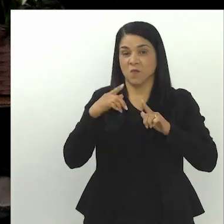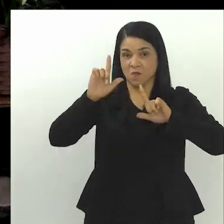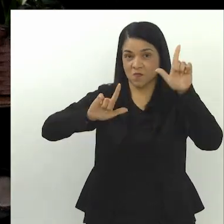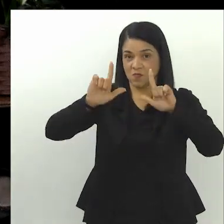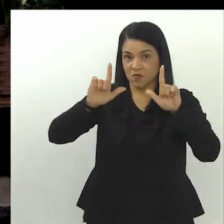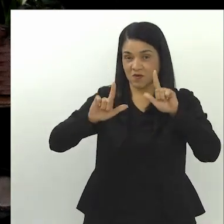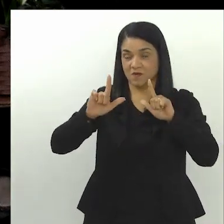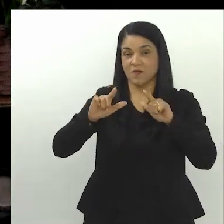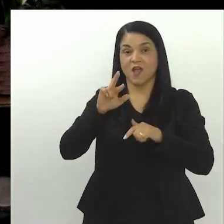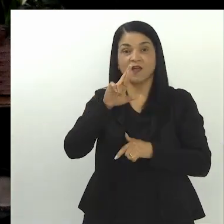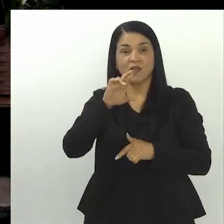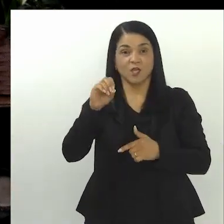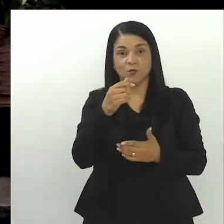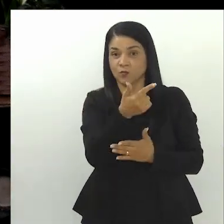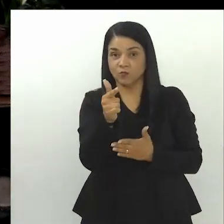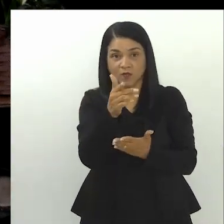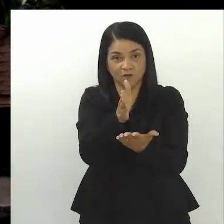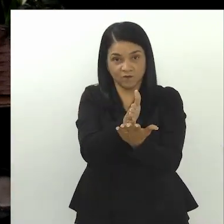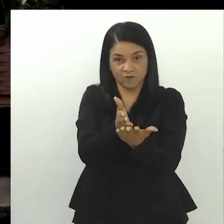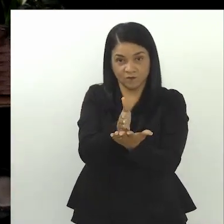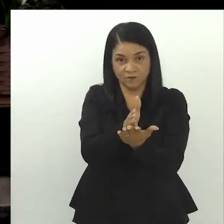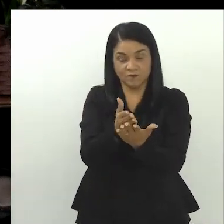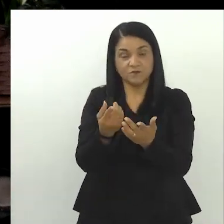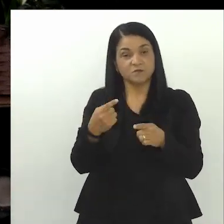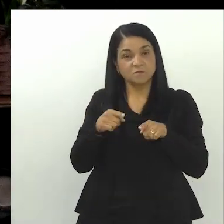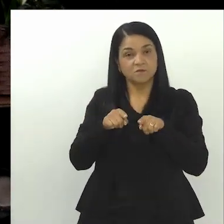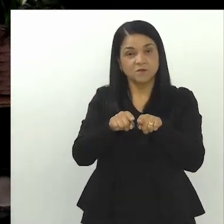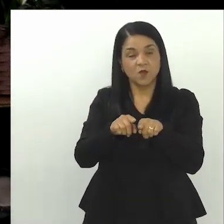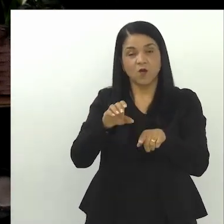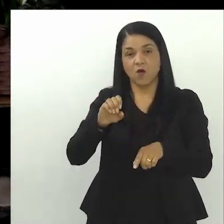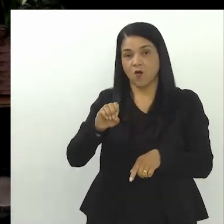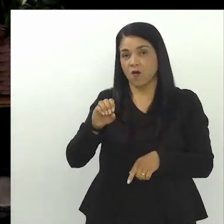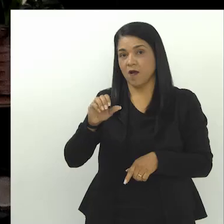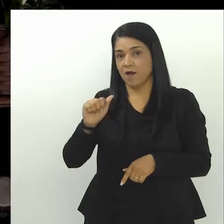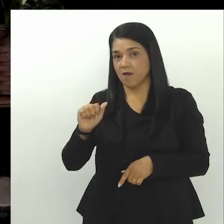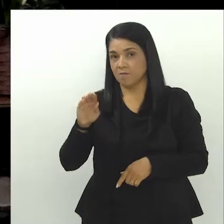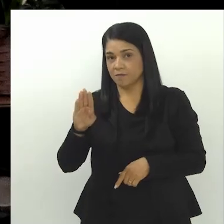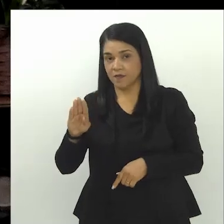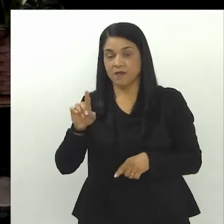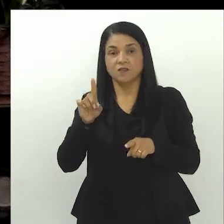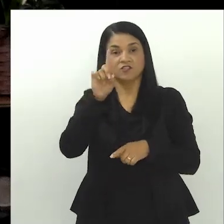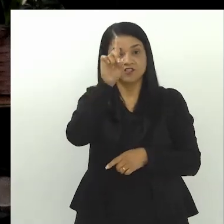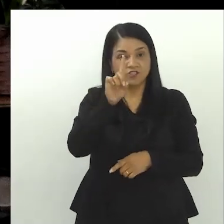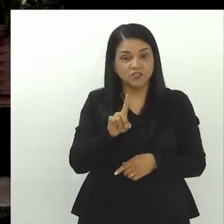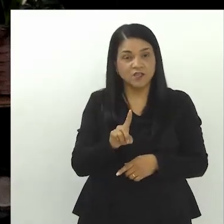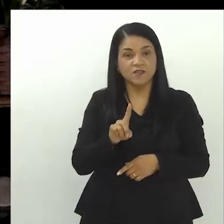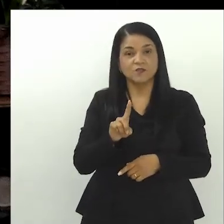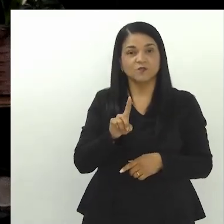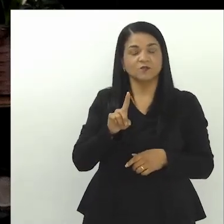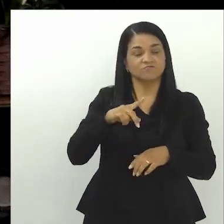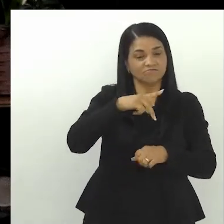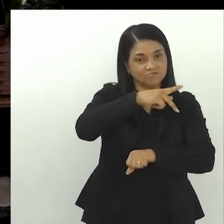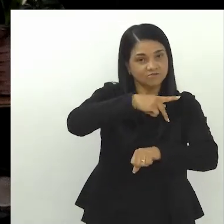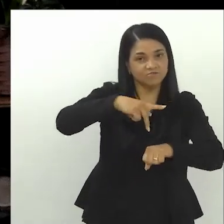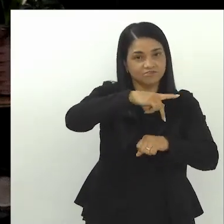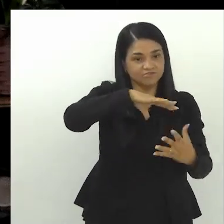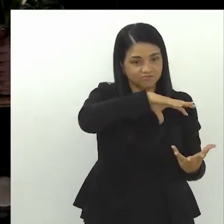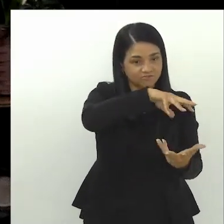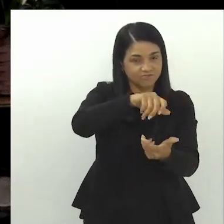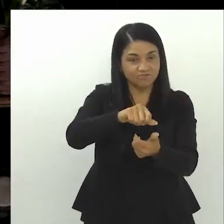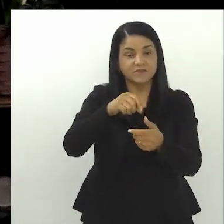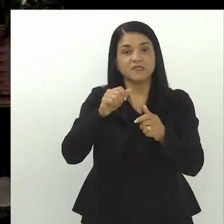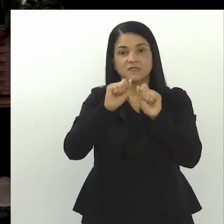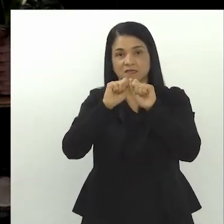Bom, programa Rio Sem Fronteiras, uma parceria da Ordem dos Advogados do Brasil, Comissão de Direito Internacional e a